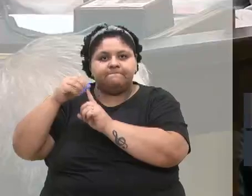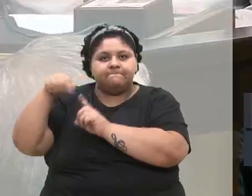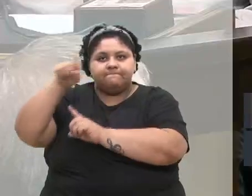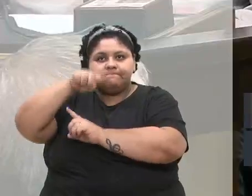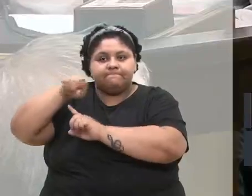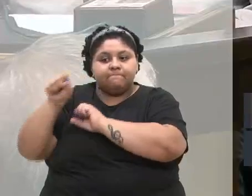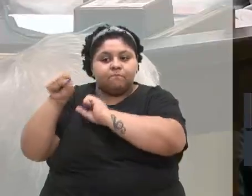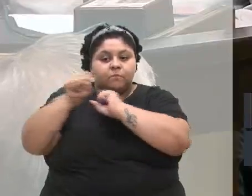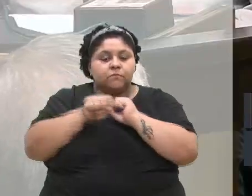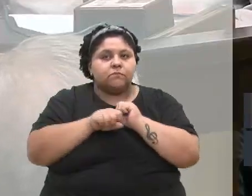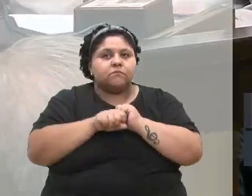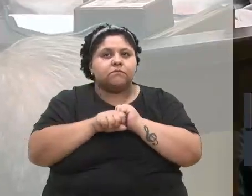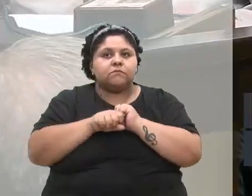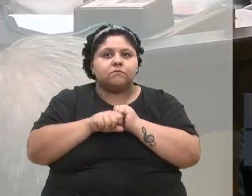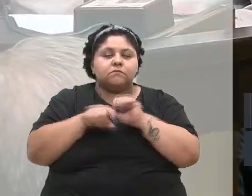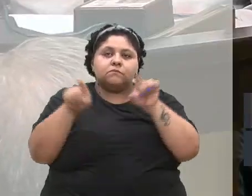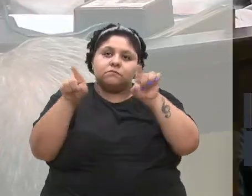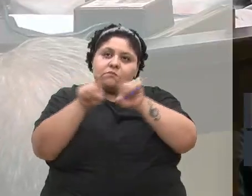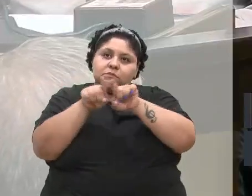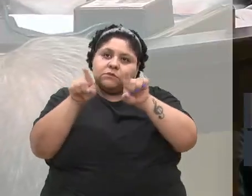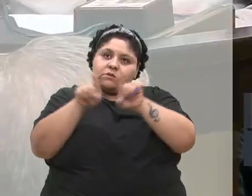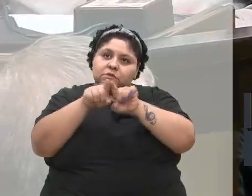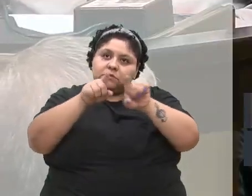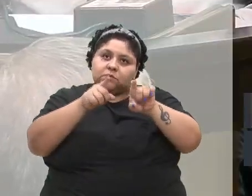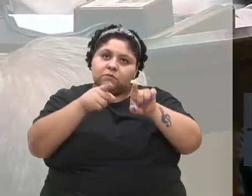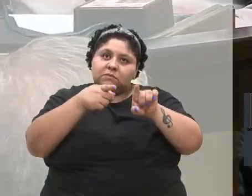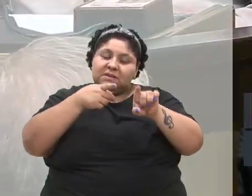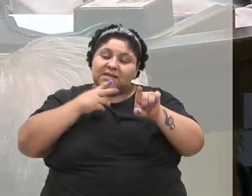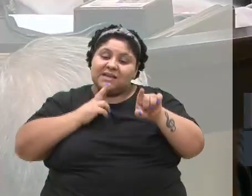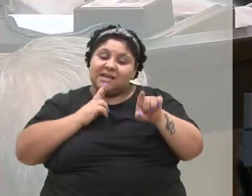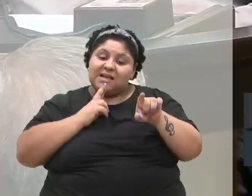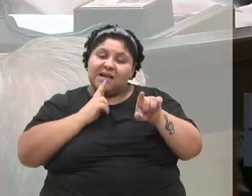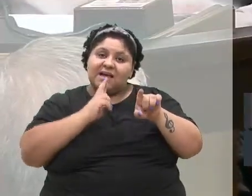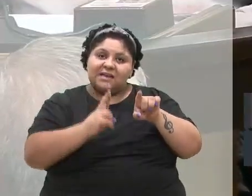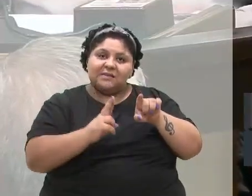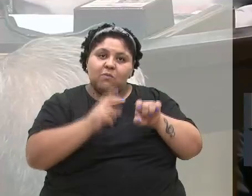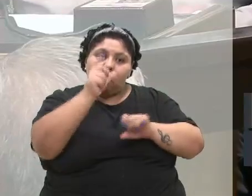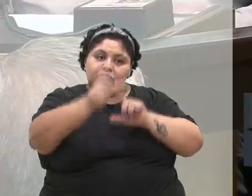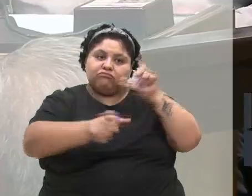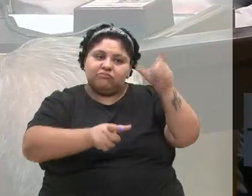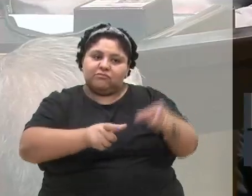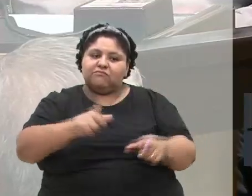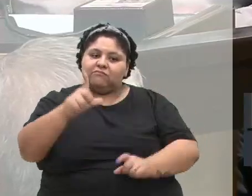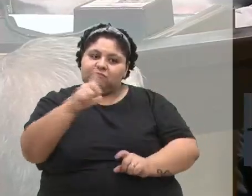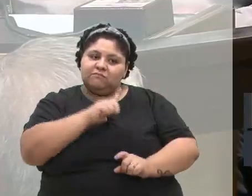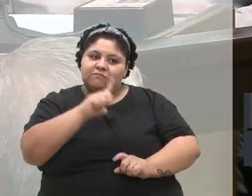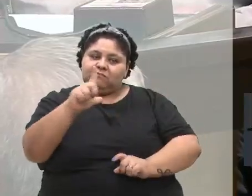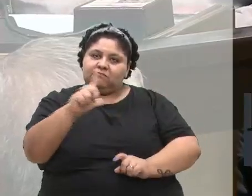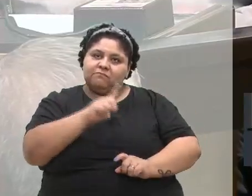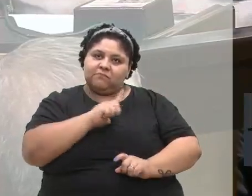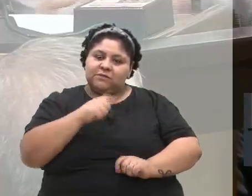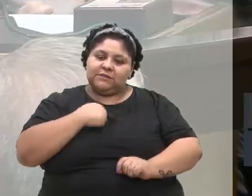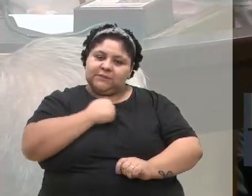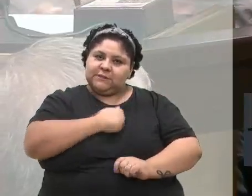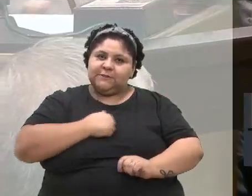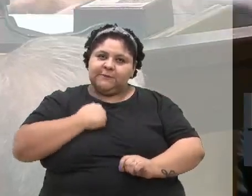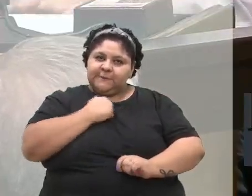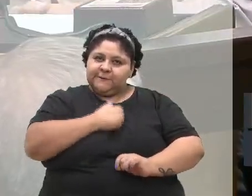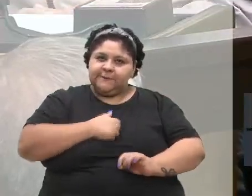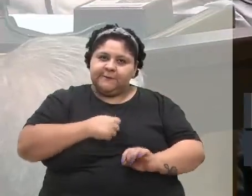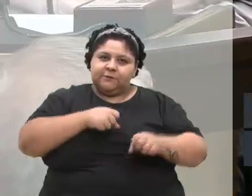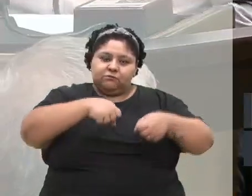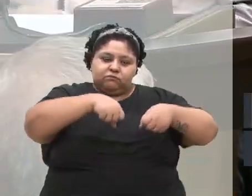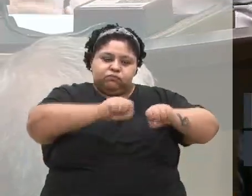gente possa dar também ali uma resposta às pessoas que têm esse desejo do automobilismo